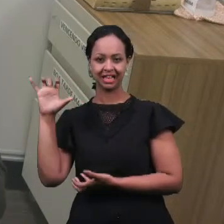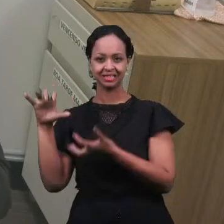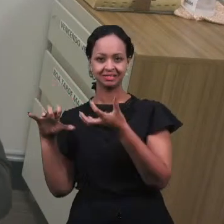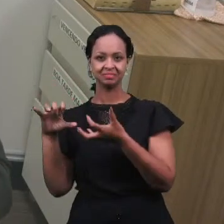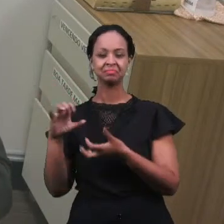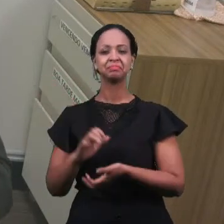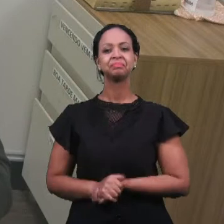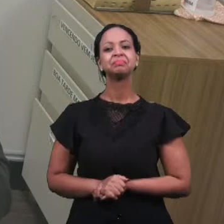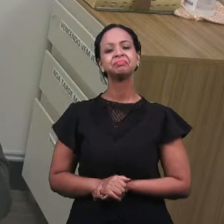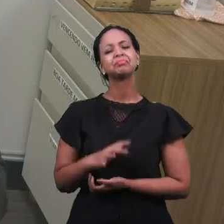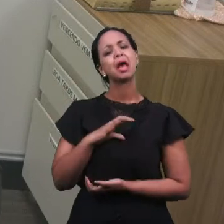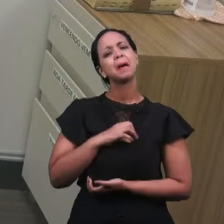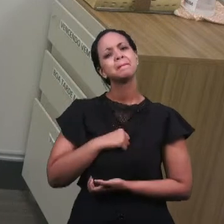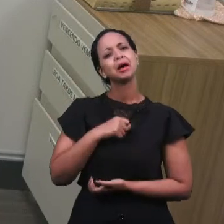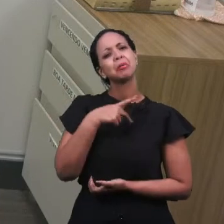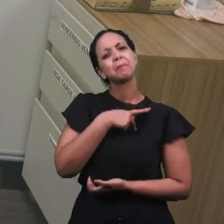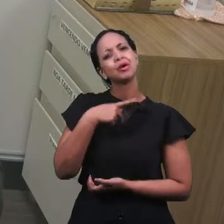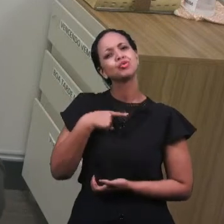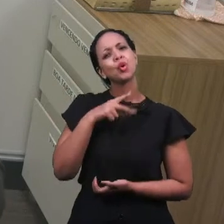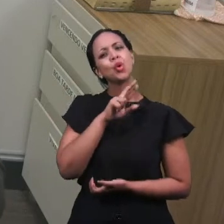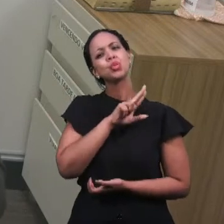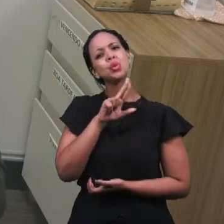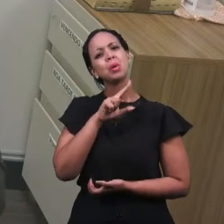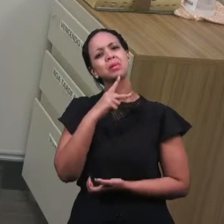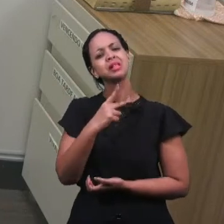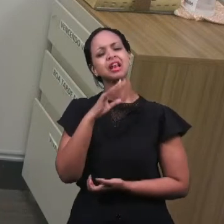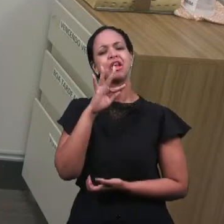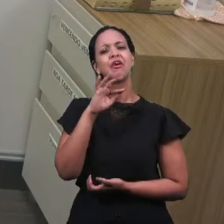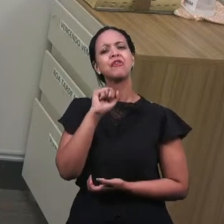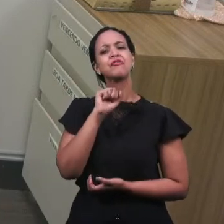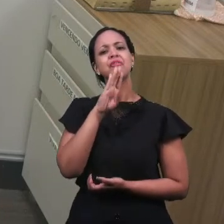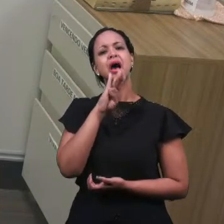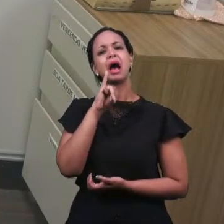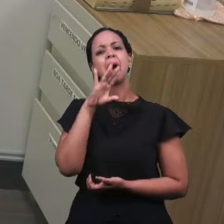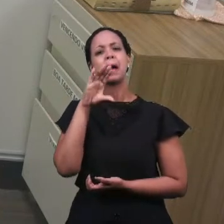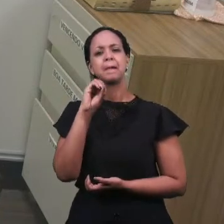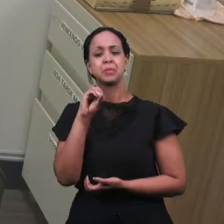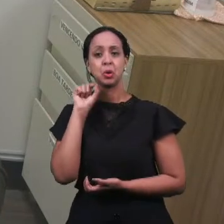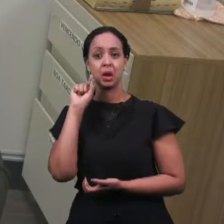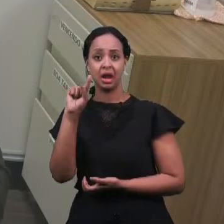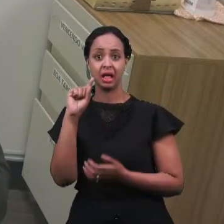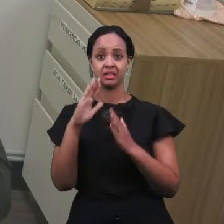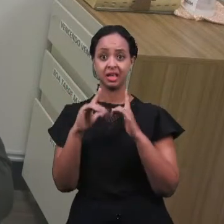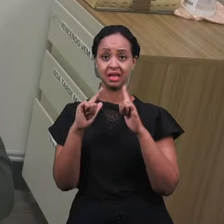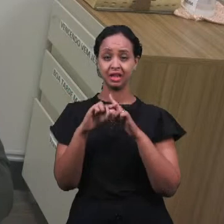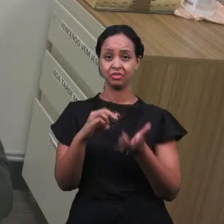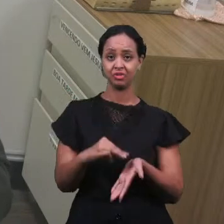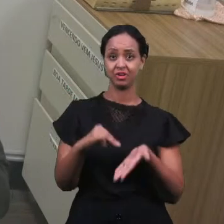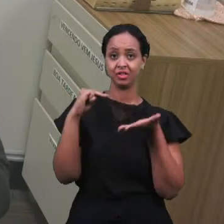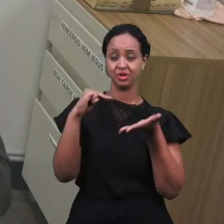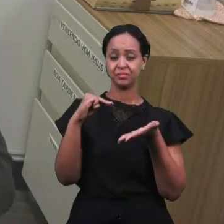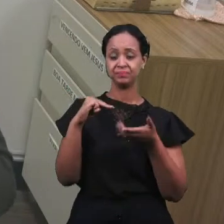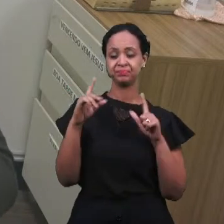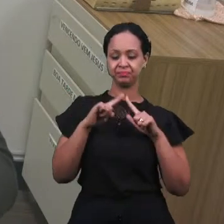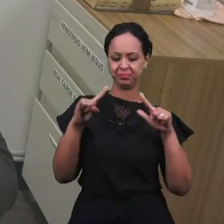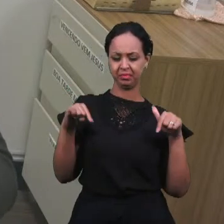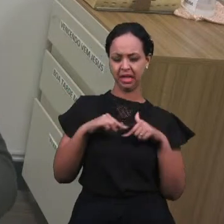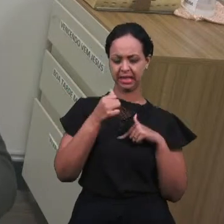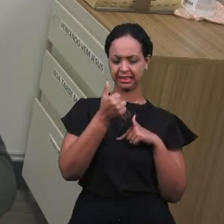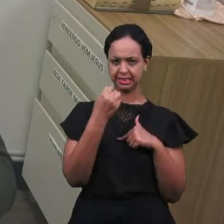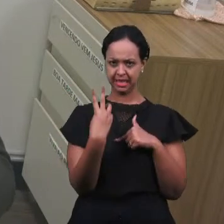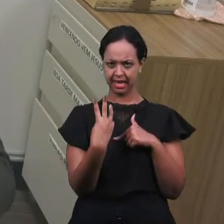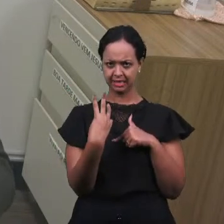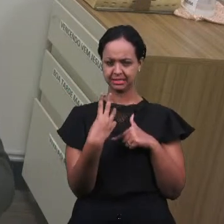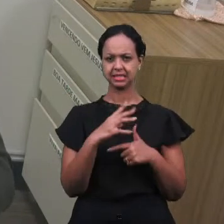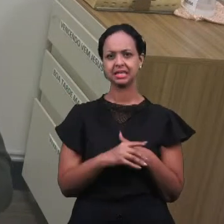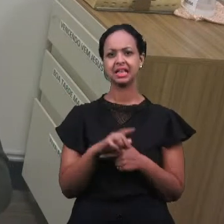nosso amado pastor Fábio Gomes, que é de Brasília, está à frente da Igreja Cristã Maranata da quadra 13, está coordenador